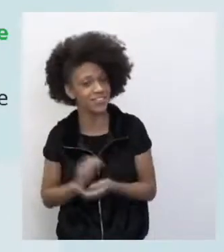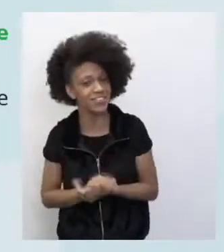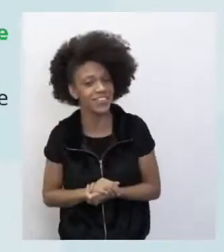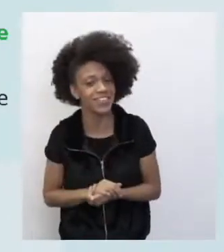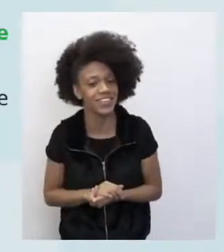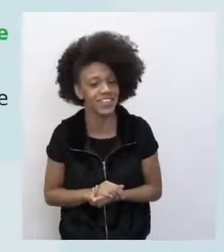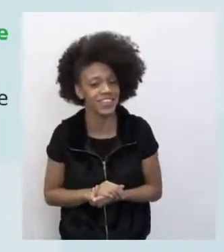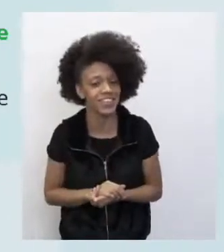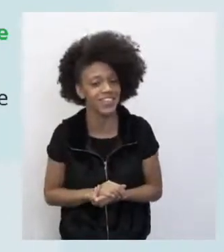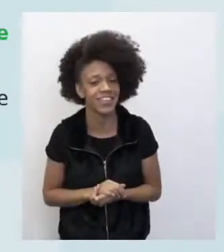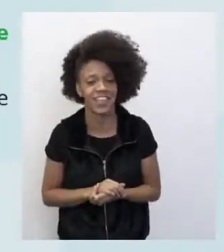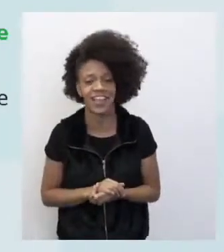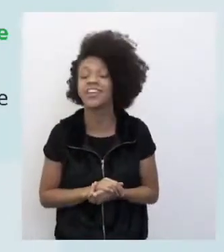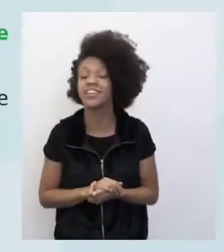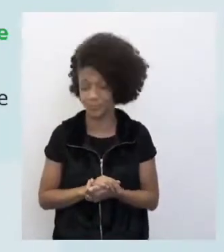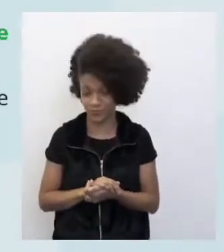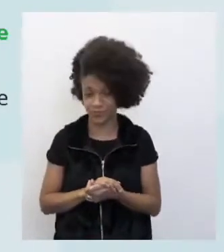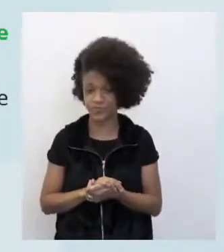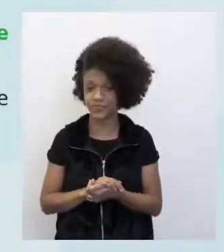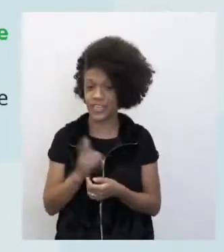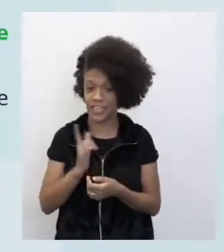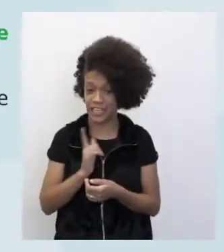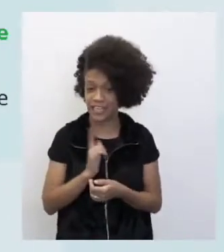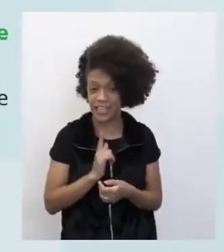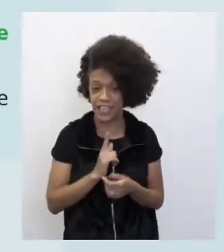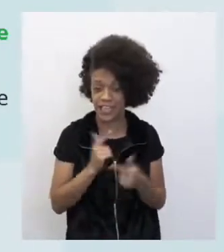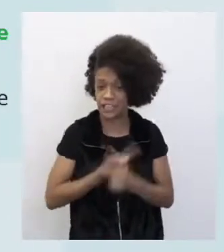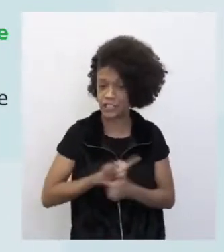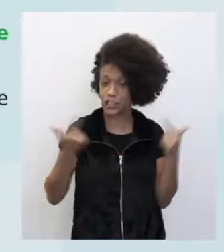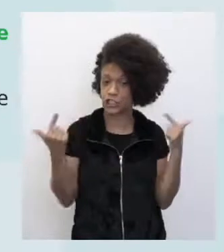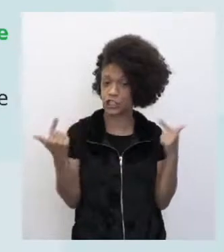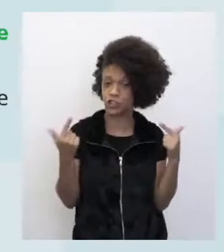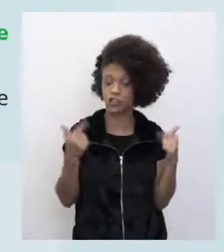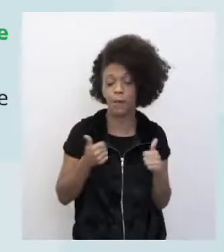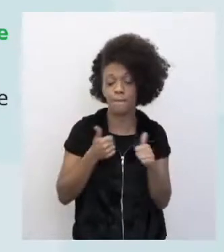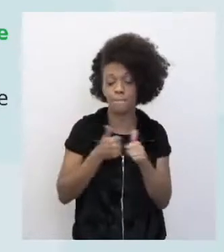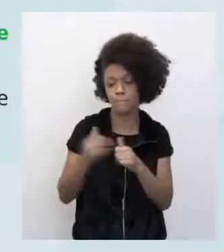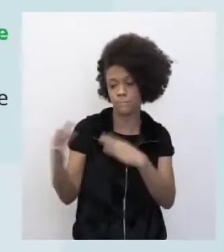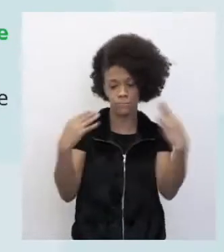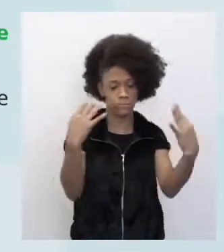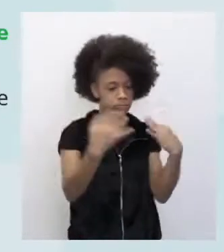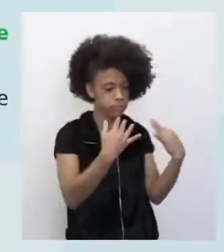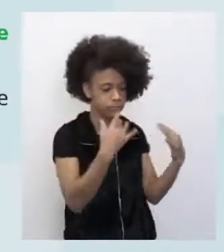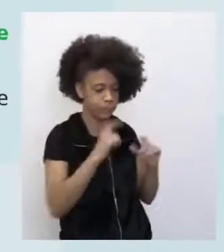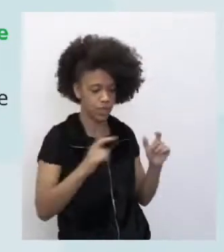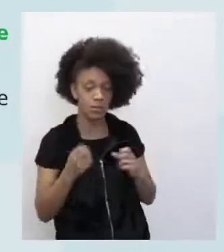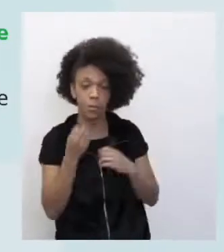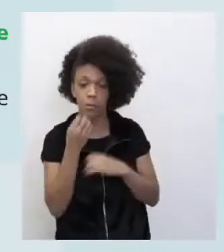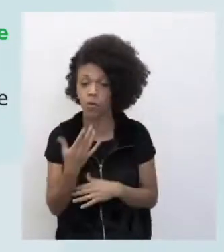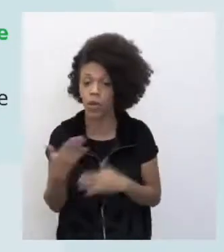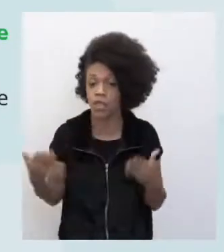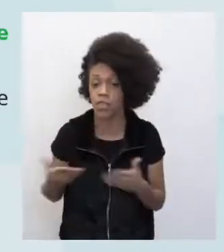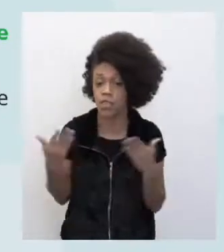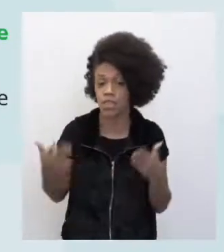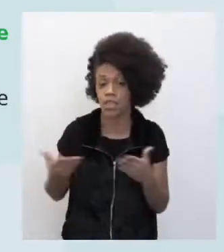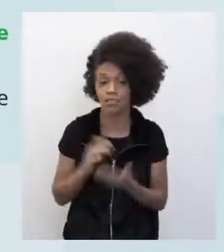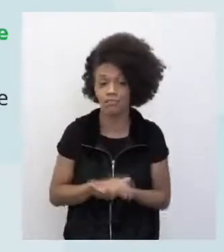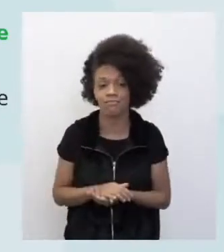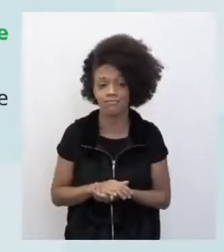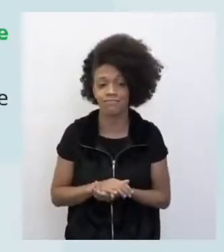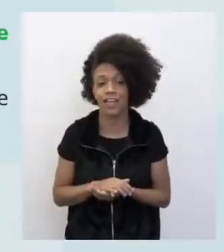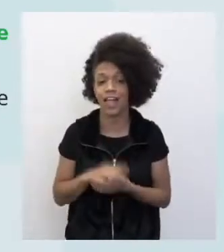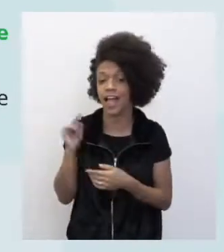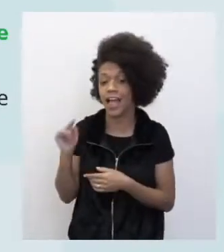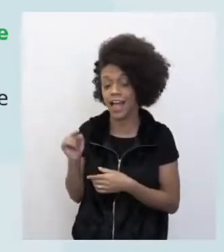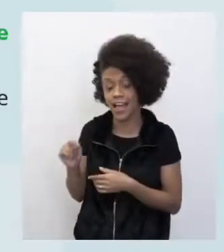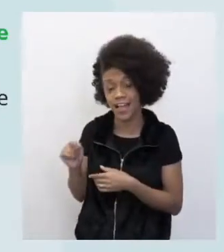A segunda, o pessoal não colocou. Eu tenho muita sorte por estar sempre rodeado de pessoas do bem que me incentivam todos os dias. Essas pessoas do